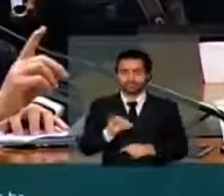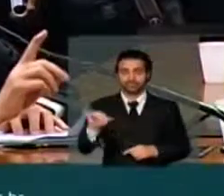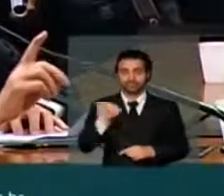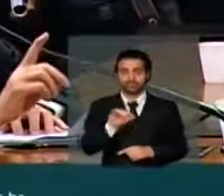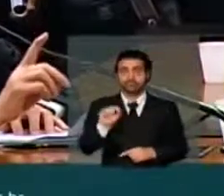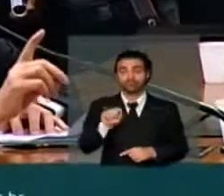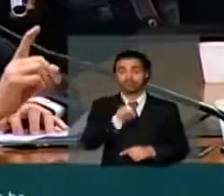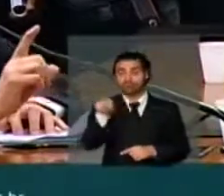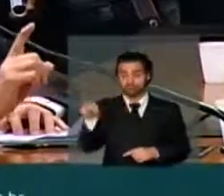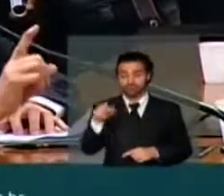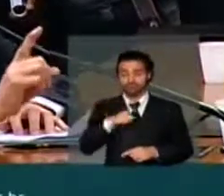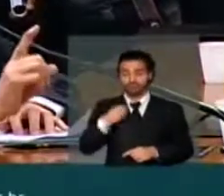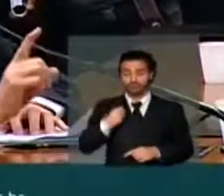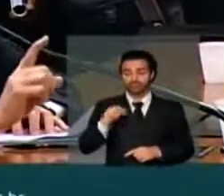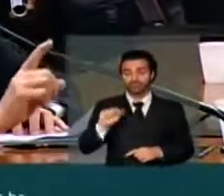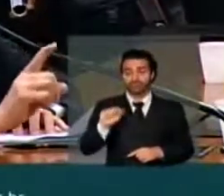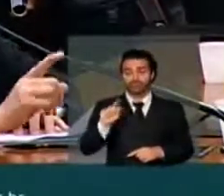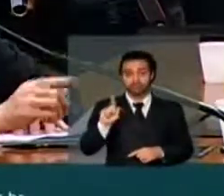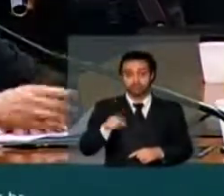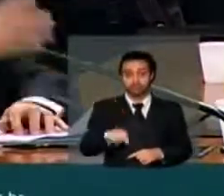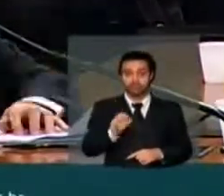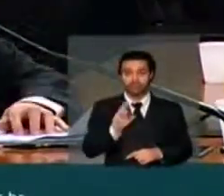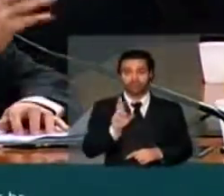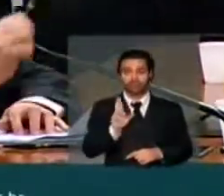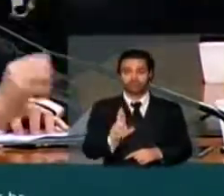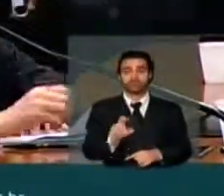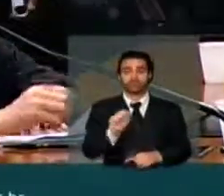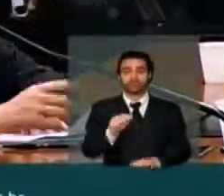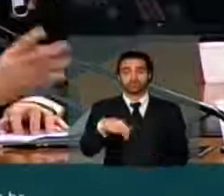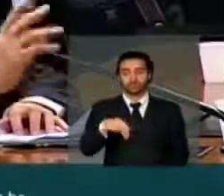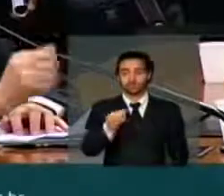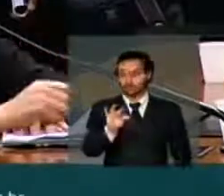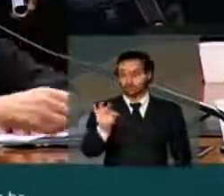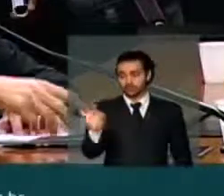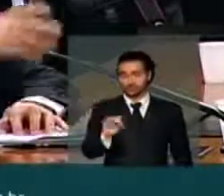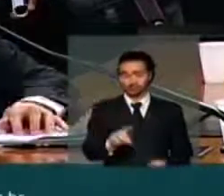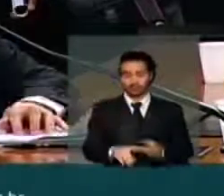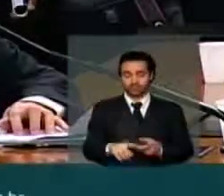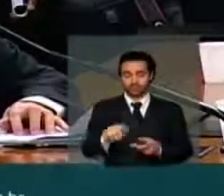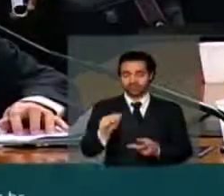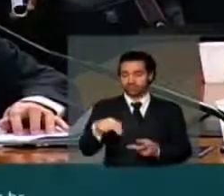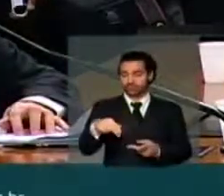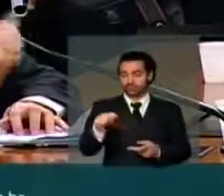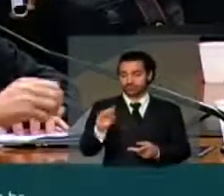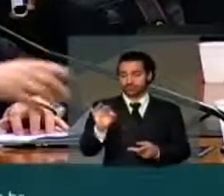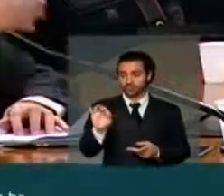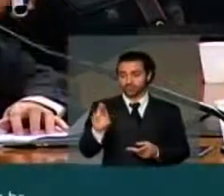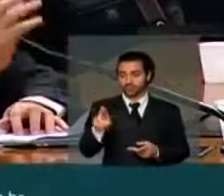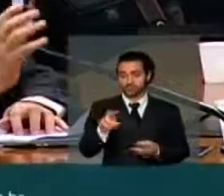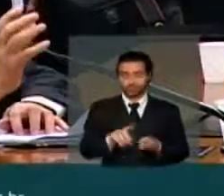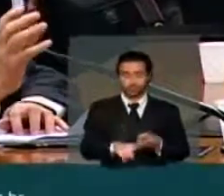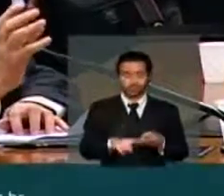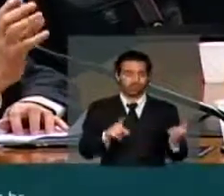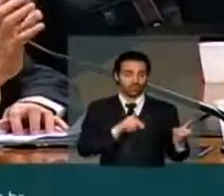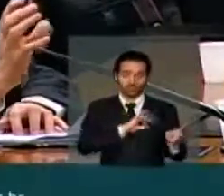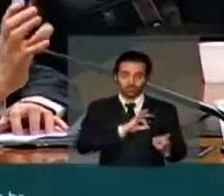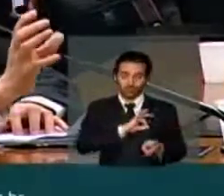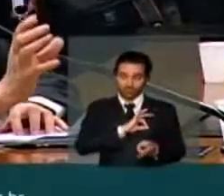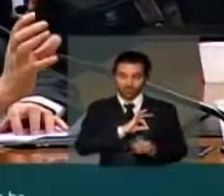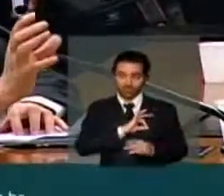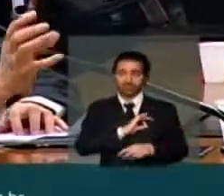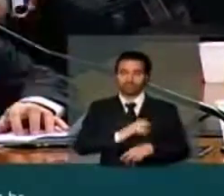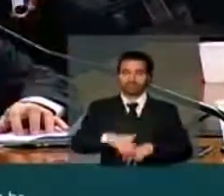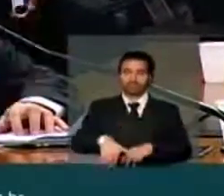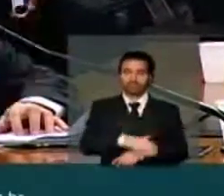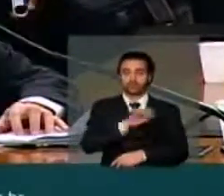que vocês estão aqui representando a NTT, a ANTUR, a Polícia Rodoviária Federal, enfim. E vocês